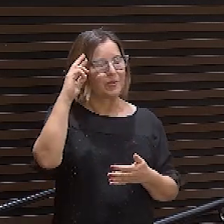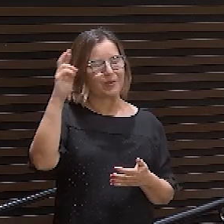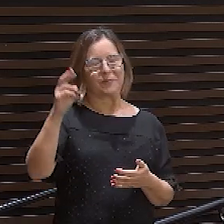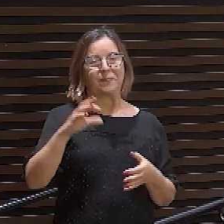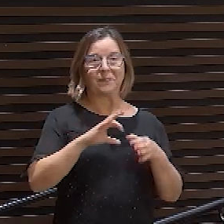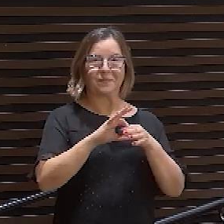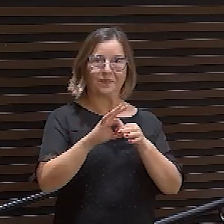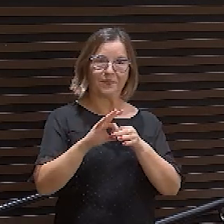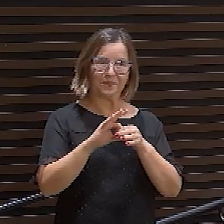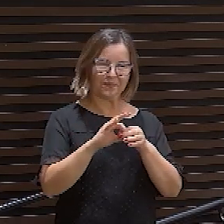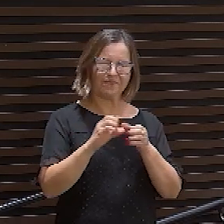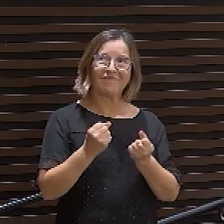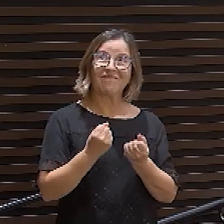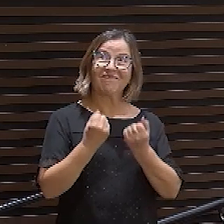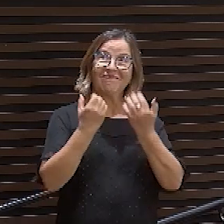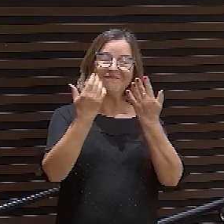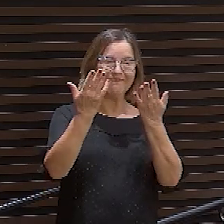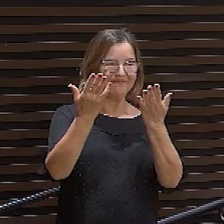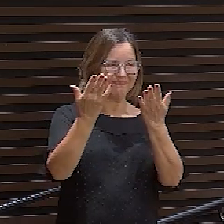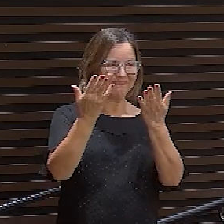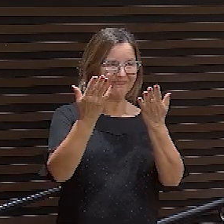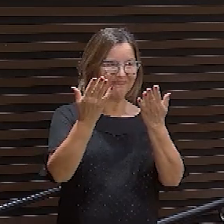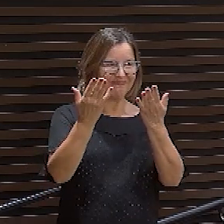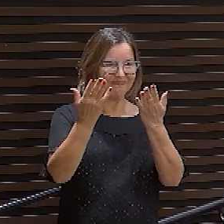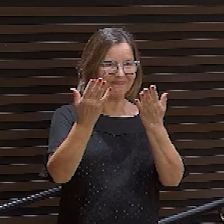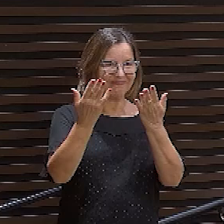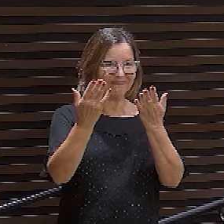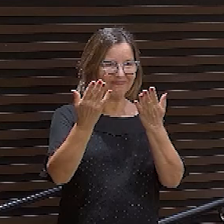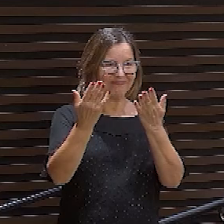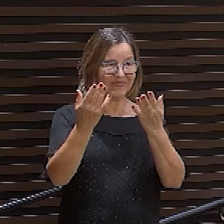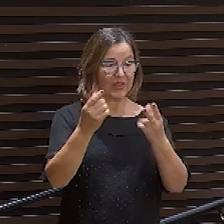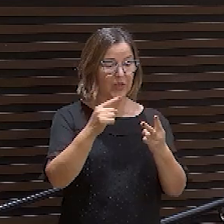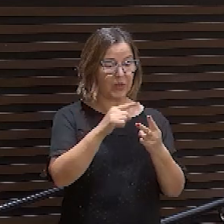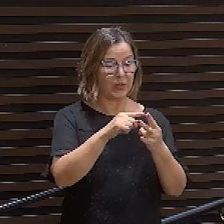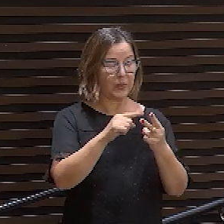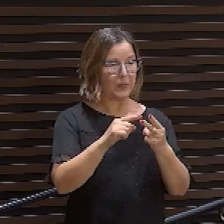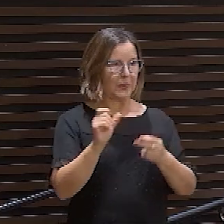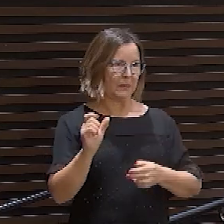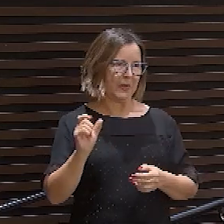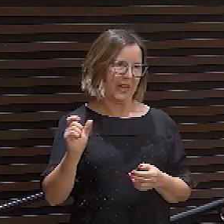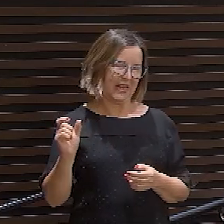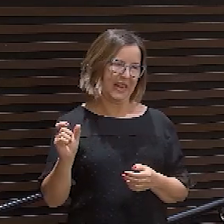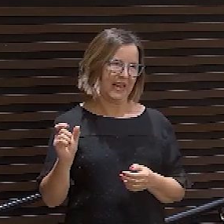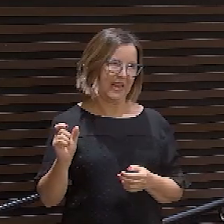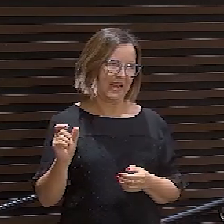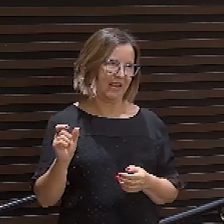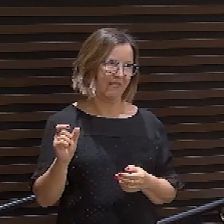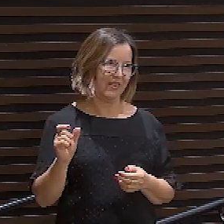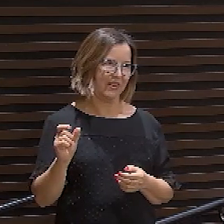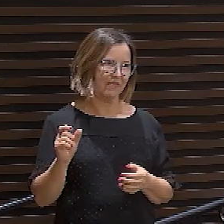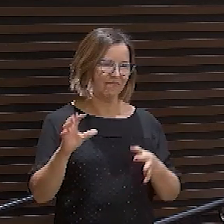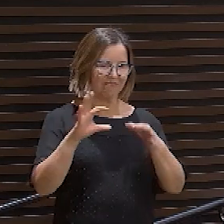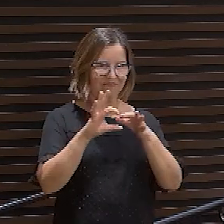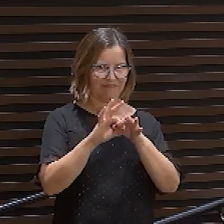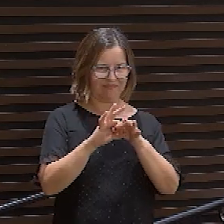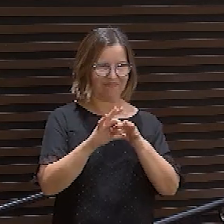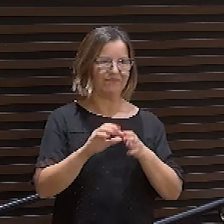Comunhão e consagração são duas palavras que andam juntas.